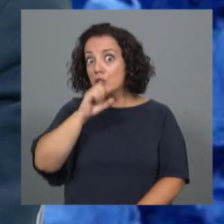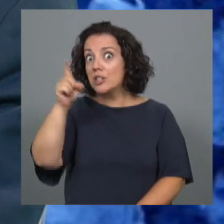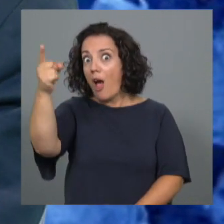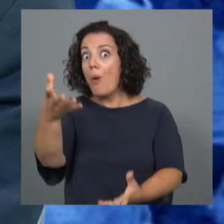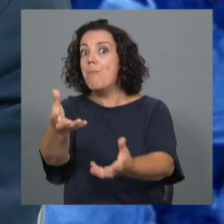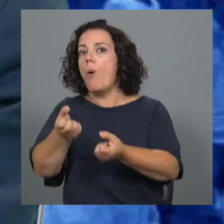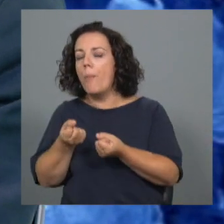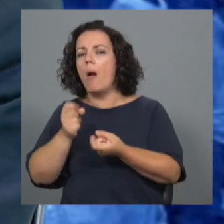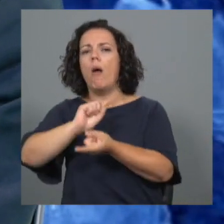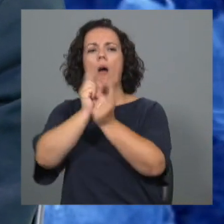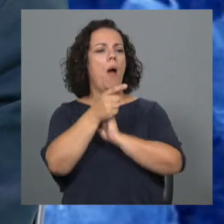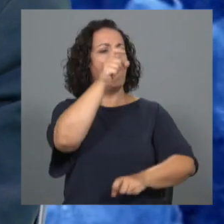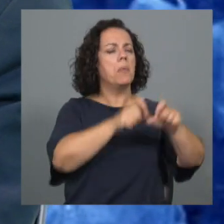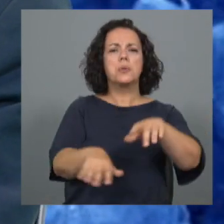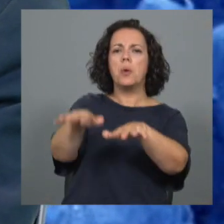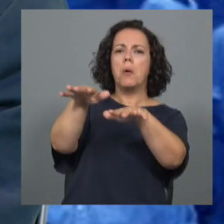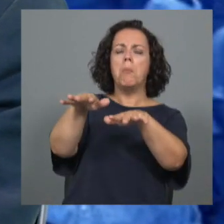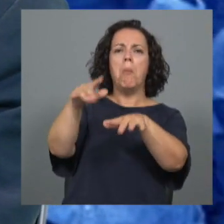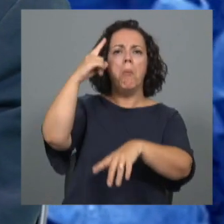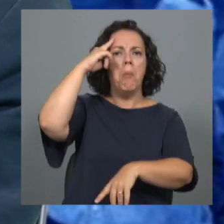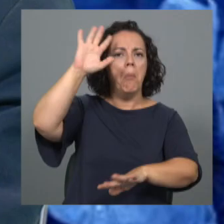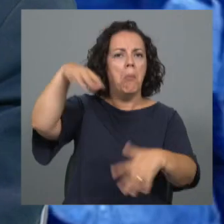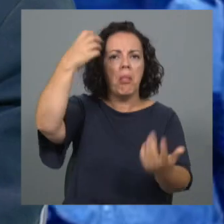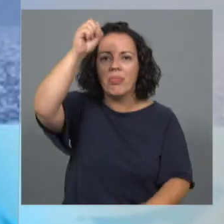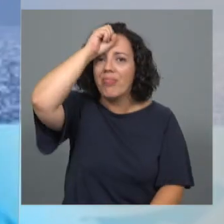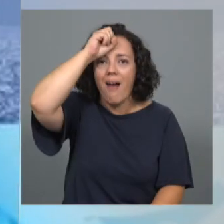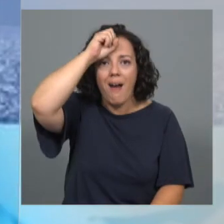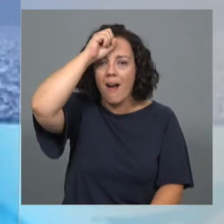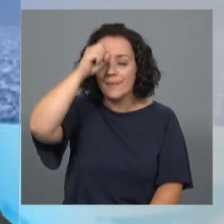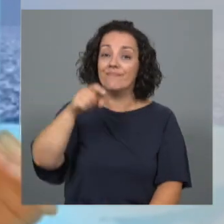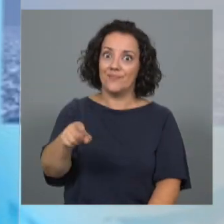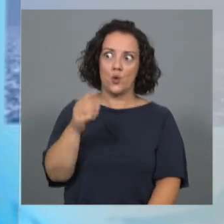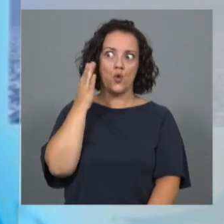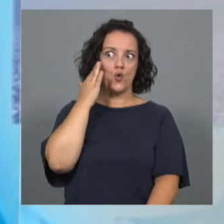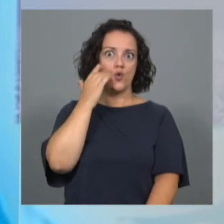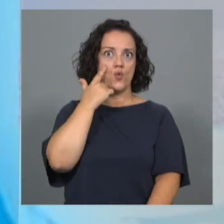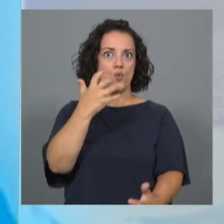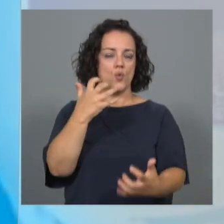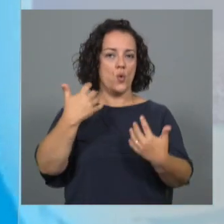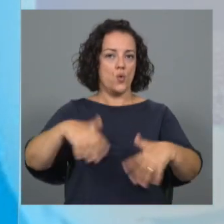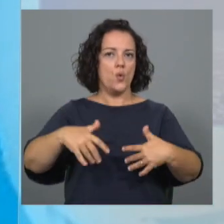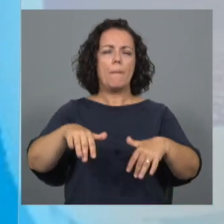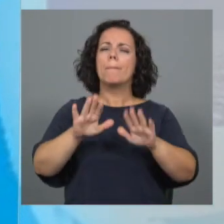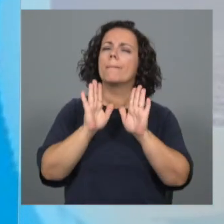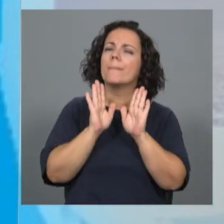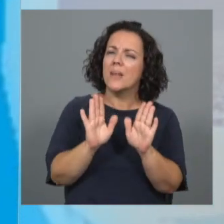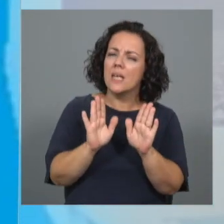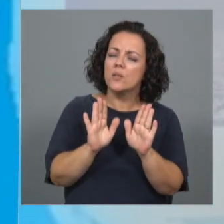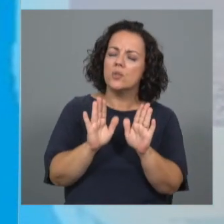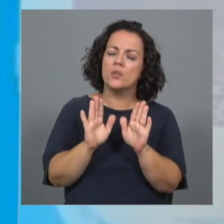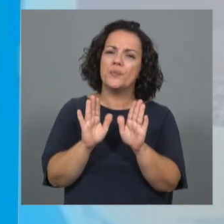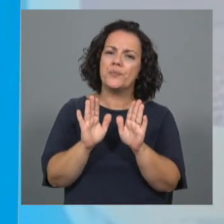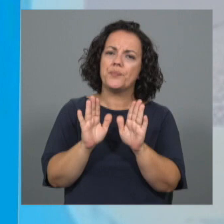para a opinião pública não passa esta mensagem. Claro. Os números falam por si, mas a componente